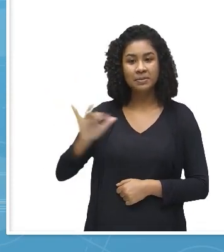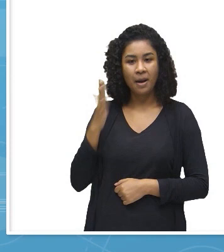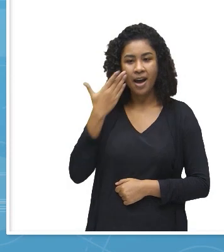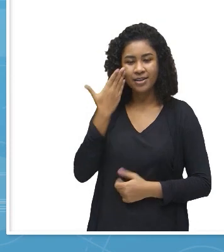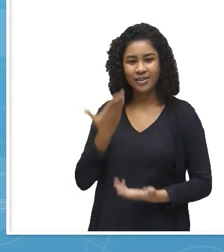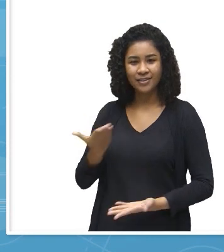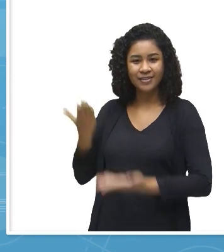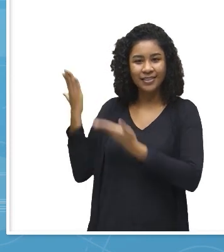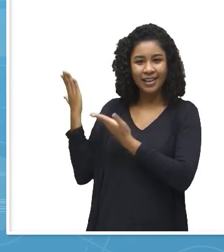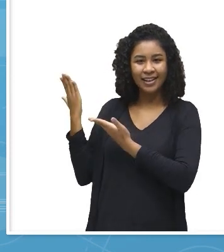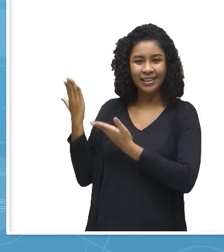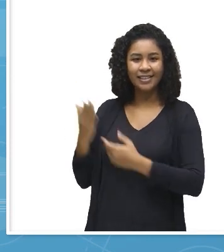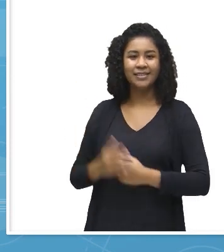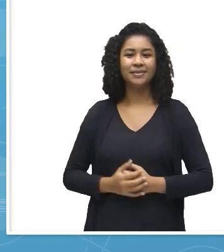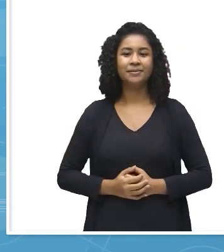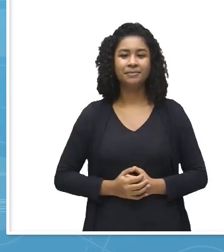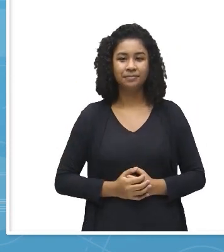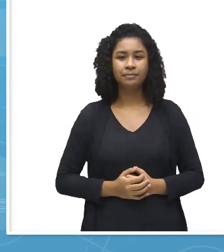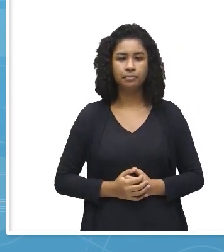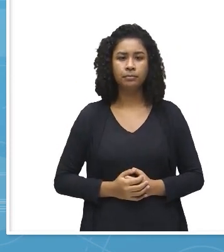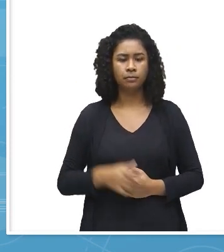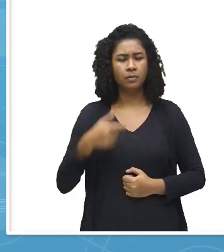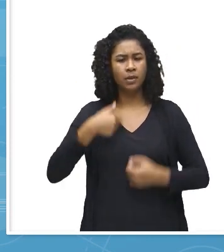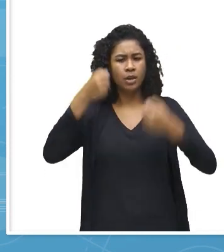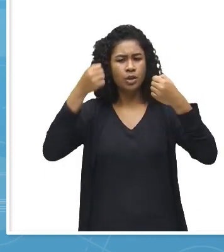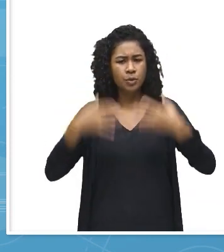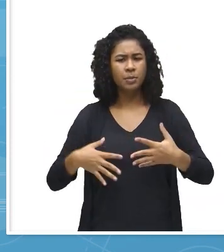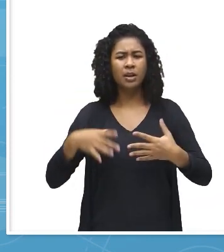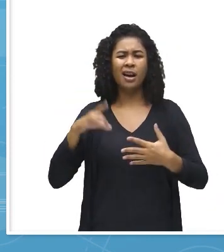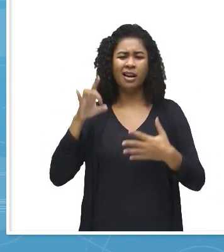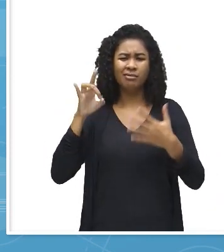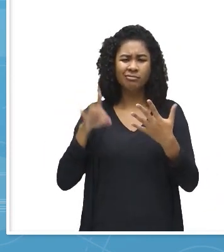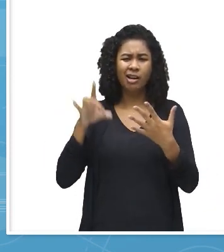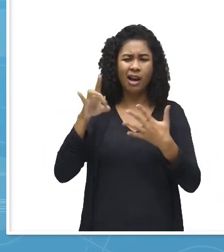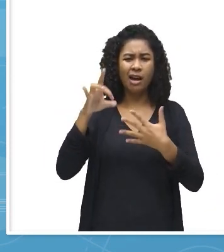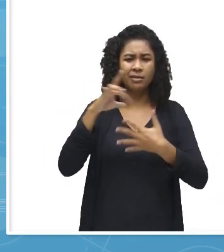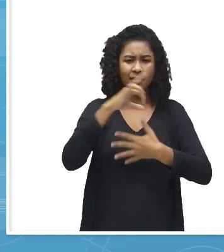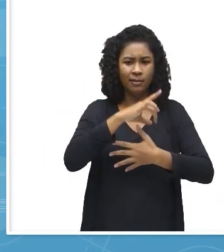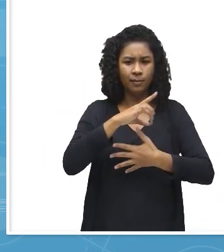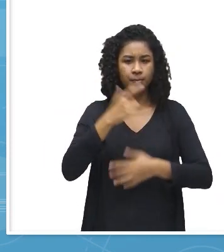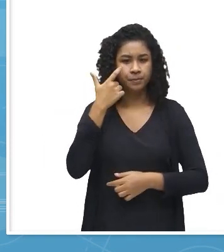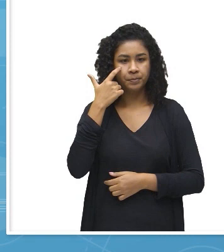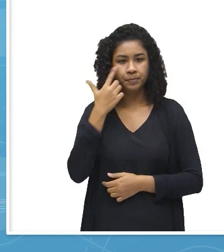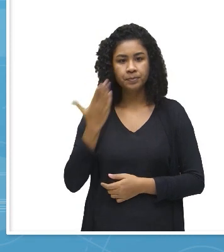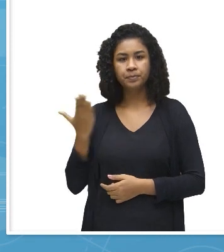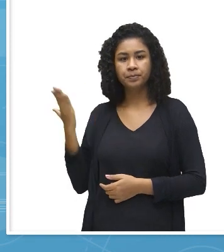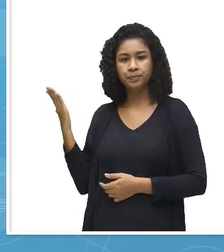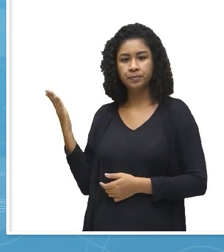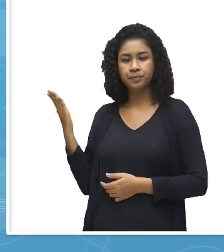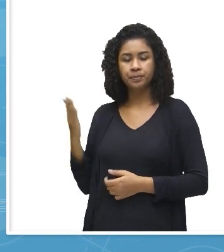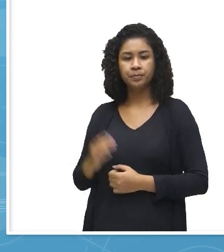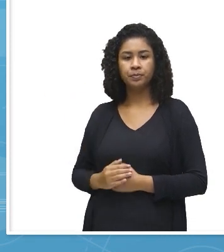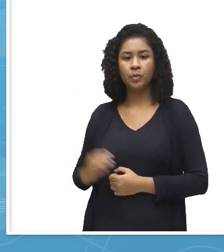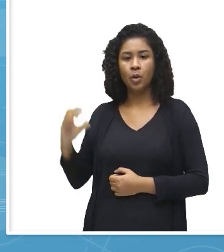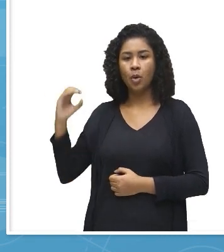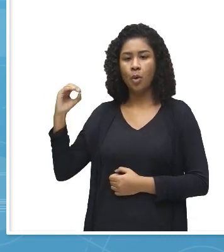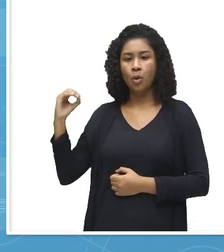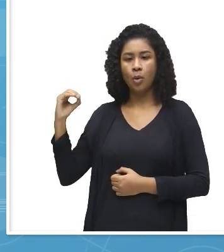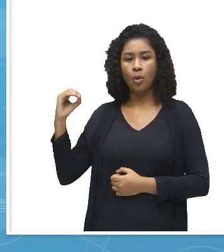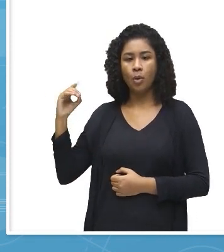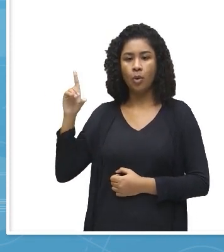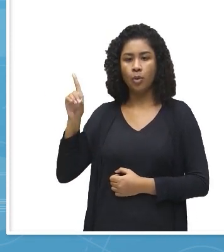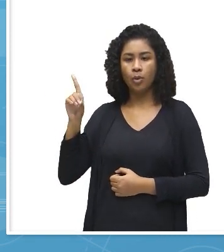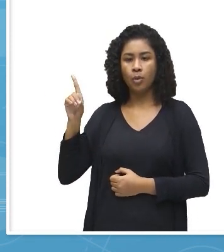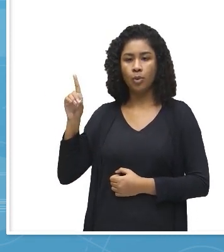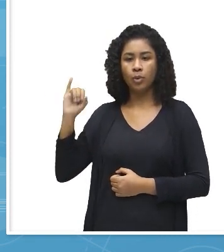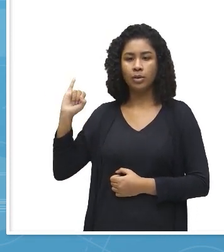E vamos comentar aí sobre cada um desses deuses. No centro aqui, nós temos o